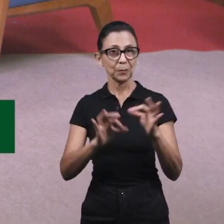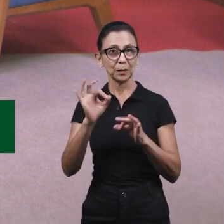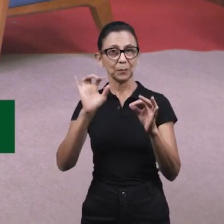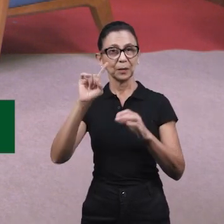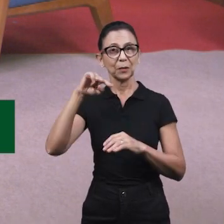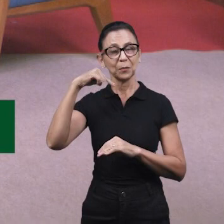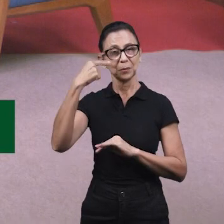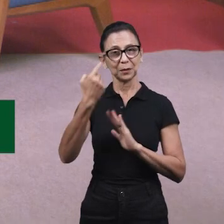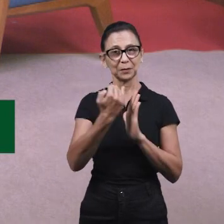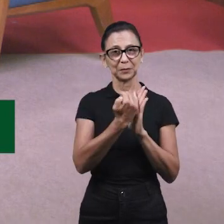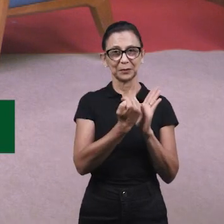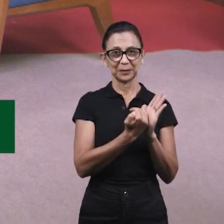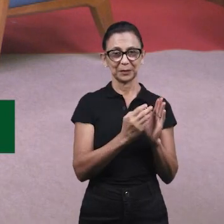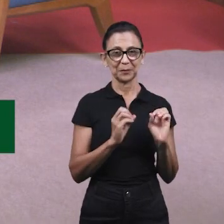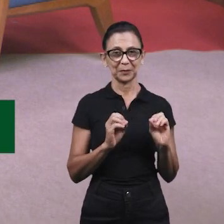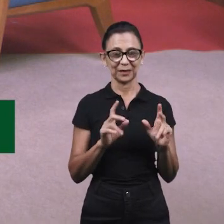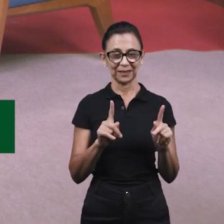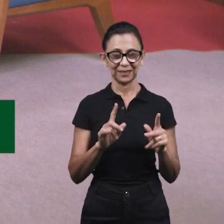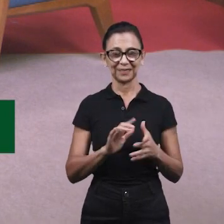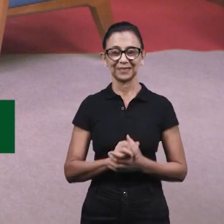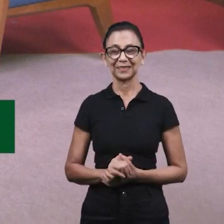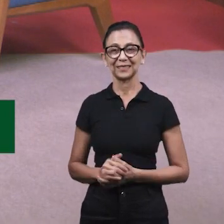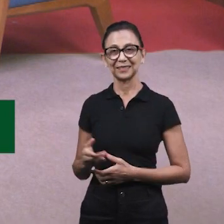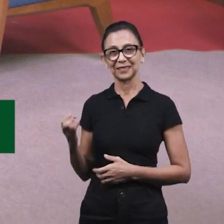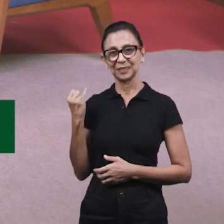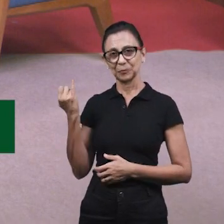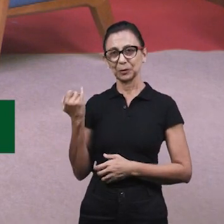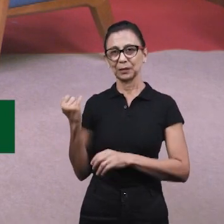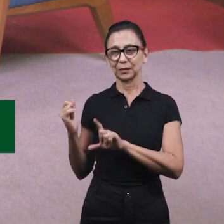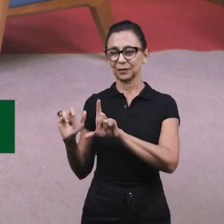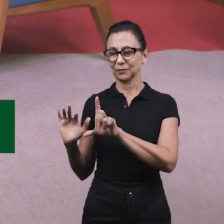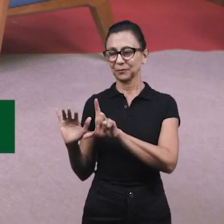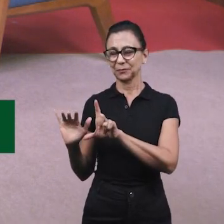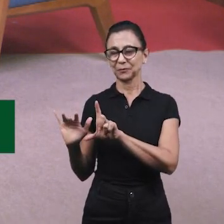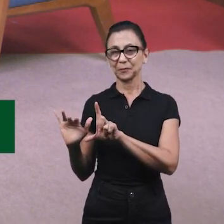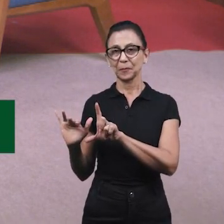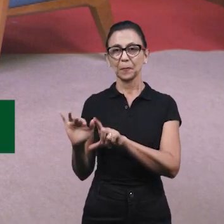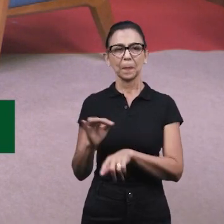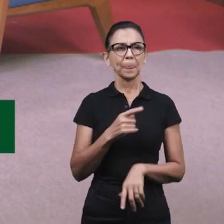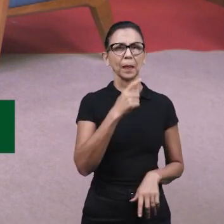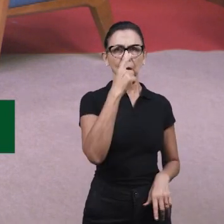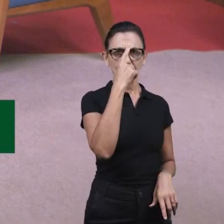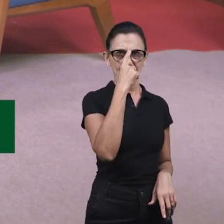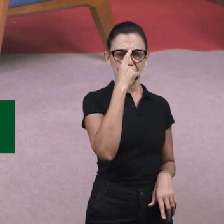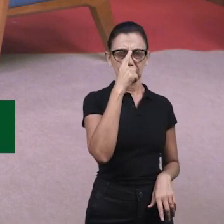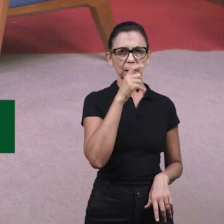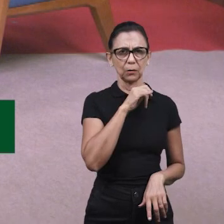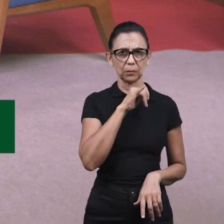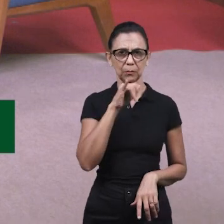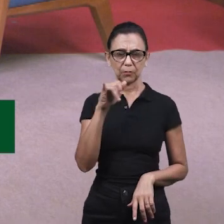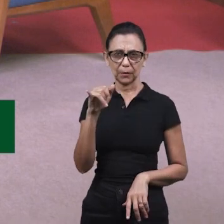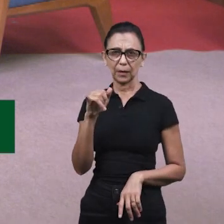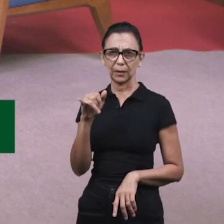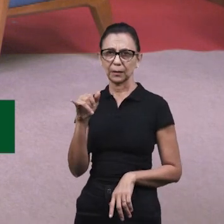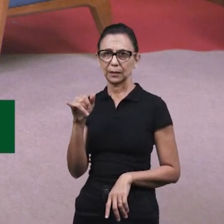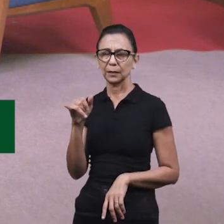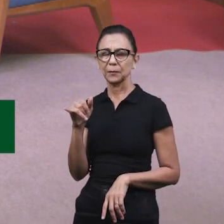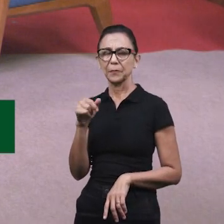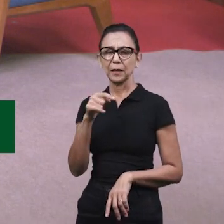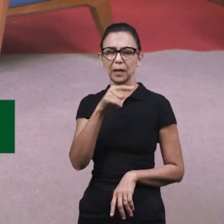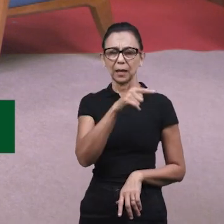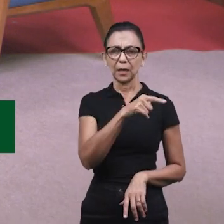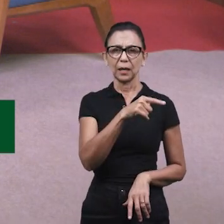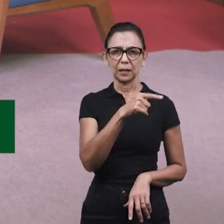programa, tá certo? Então não deixe de apontar a câmera para o QR Code, não deixe de participar. O Daniel falou aqui, a gente lê, ele é quem recebe, ele